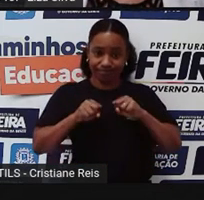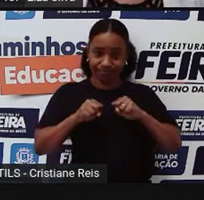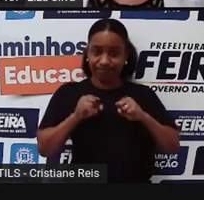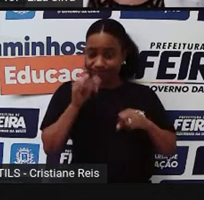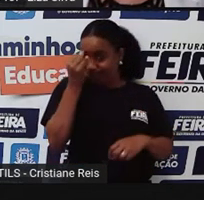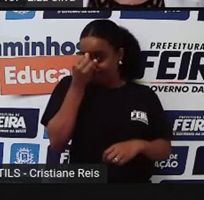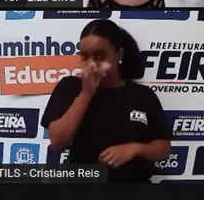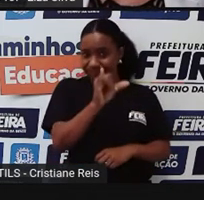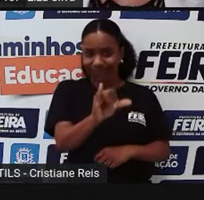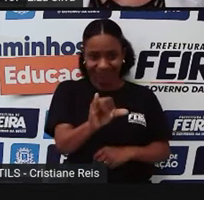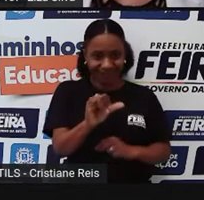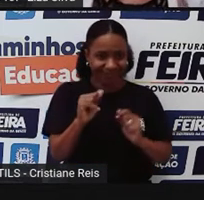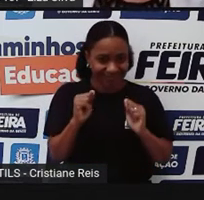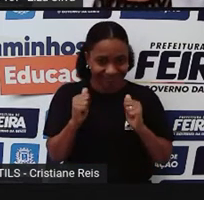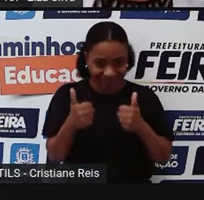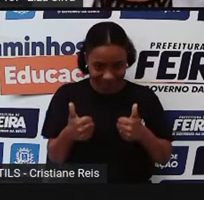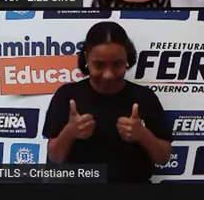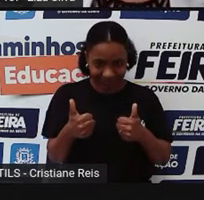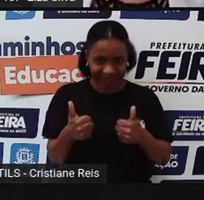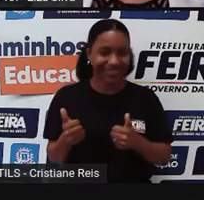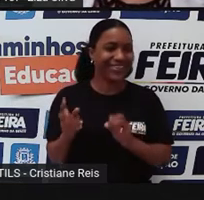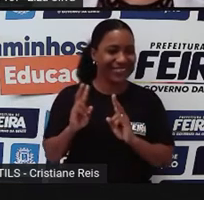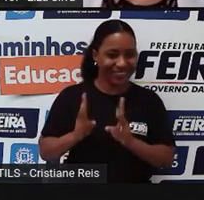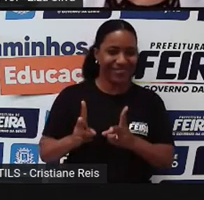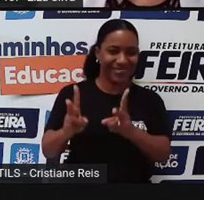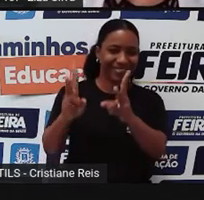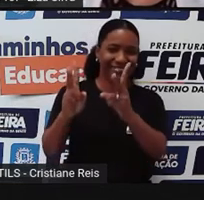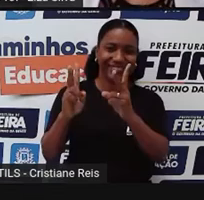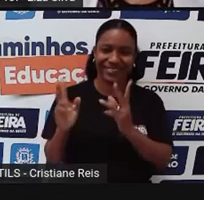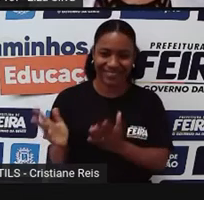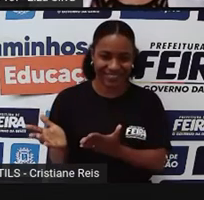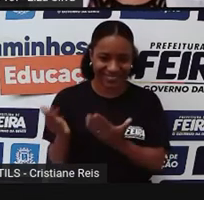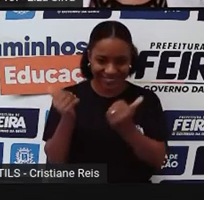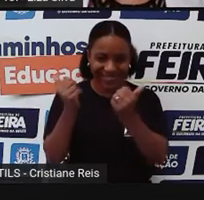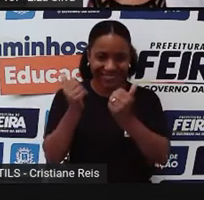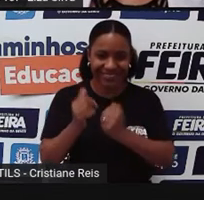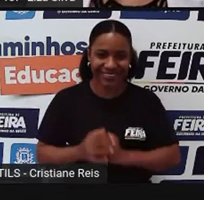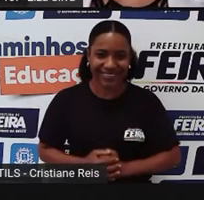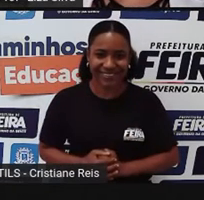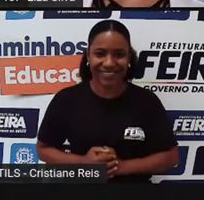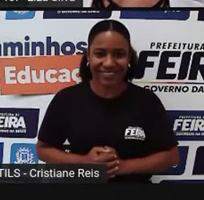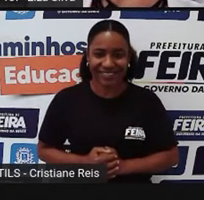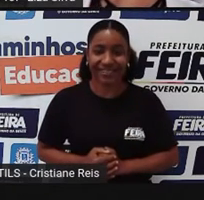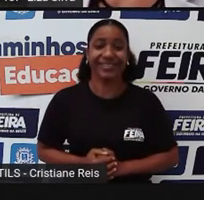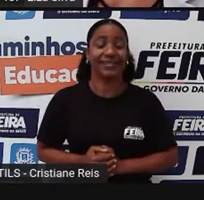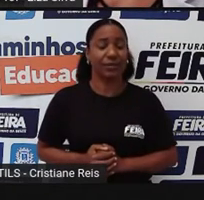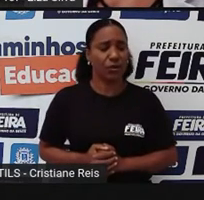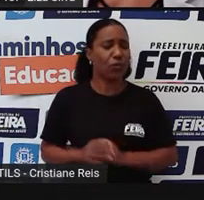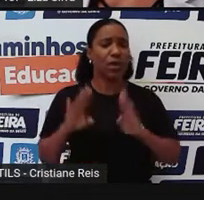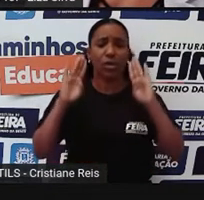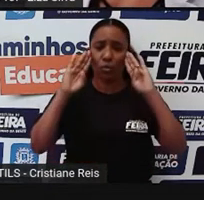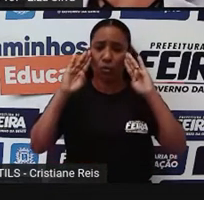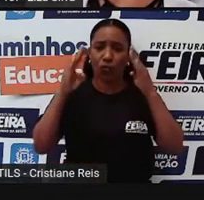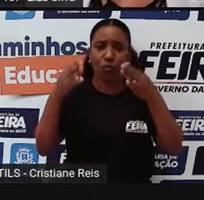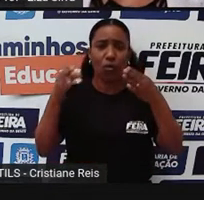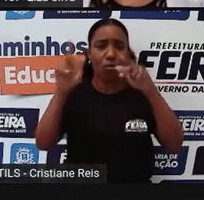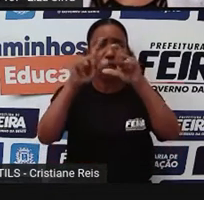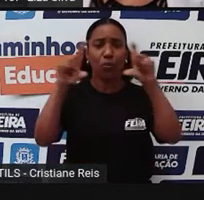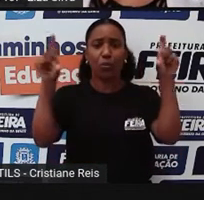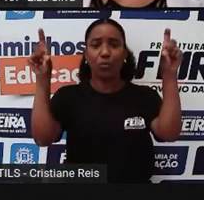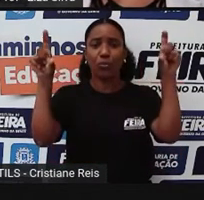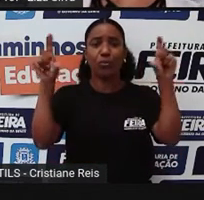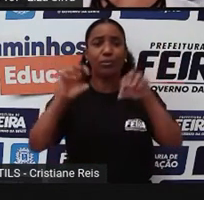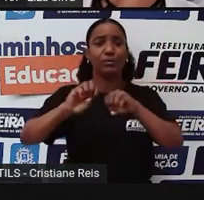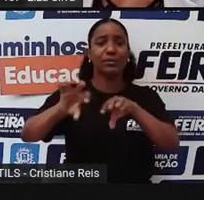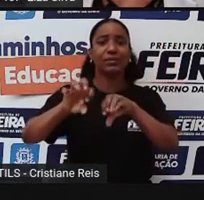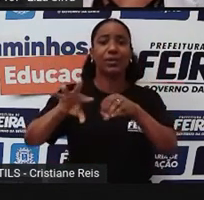contaminação ok let's go girl E qual vai ser então o foco da nossa aula de hoje What